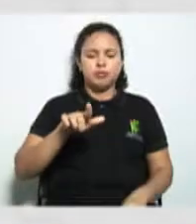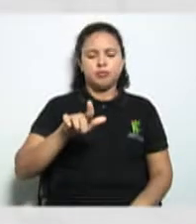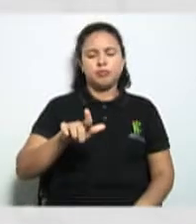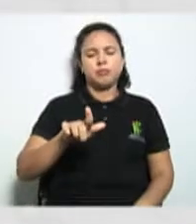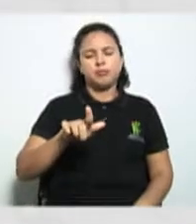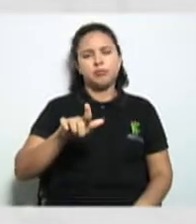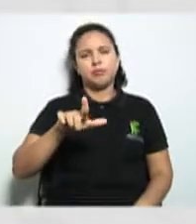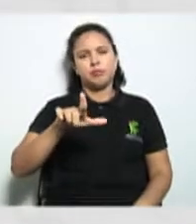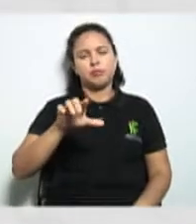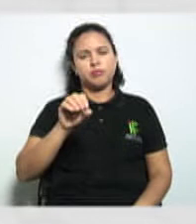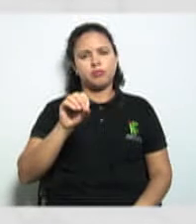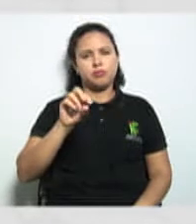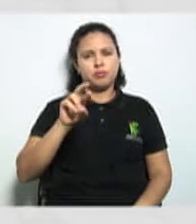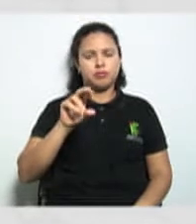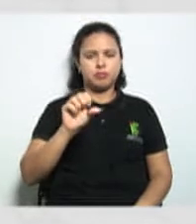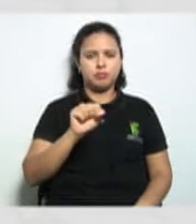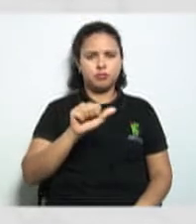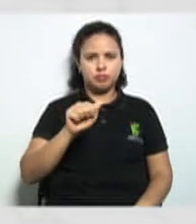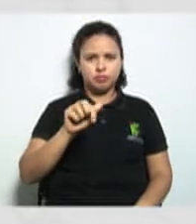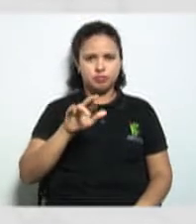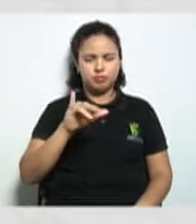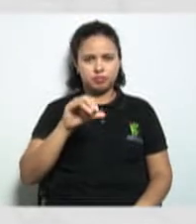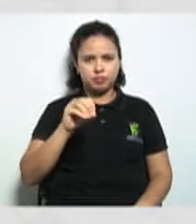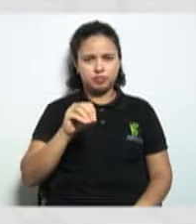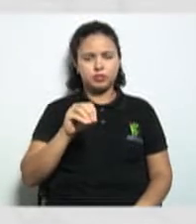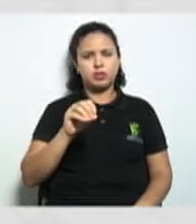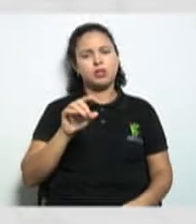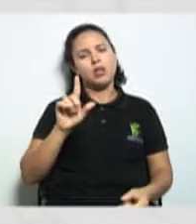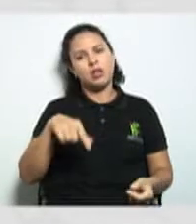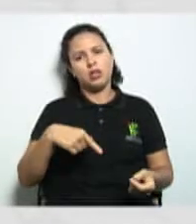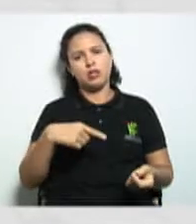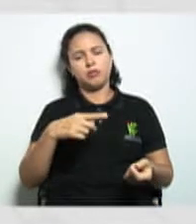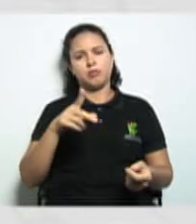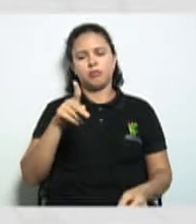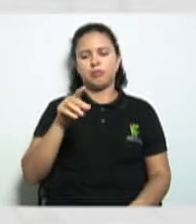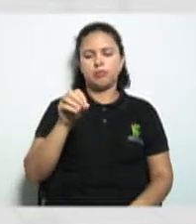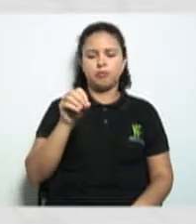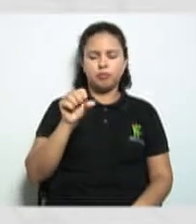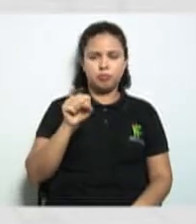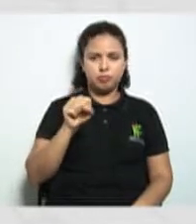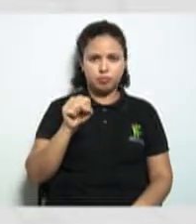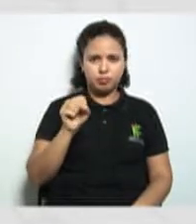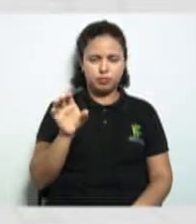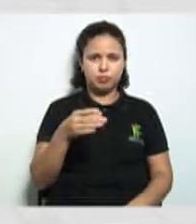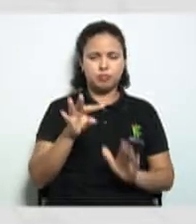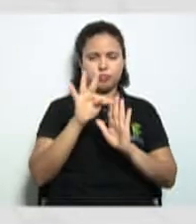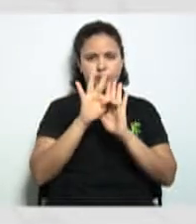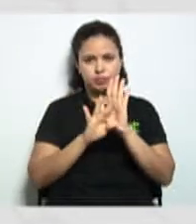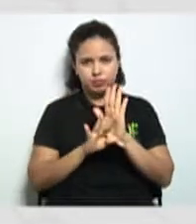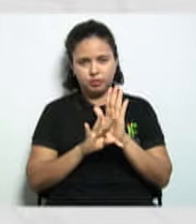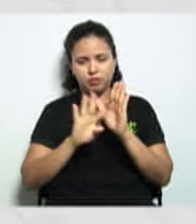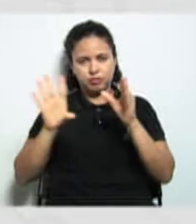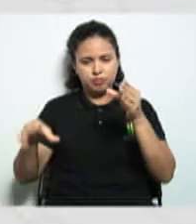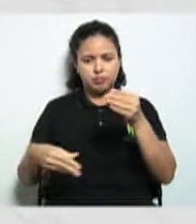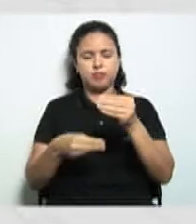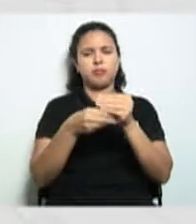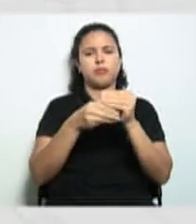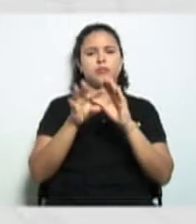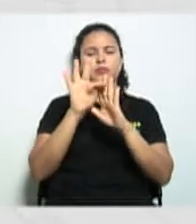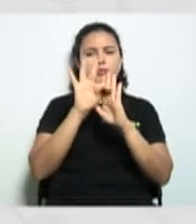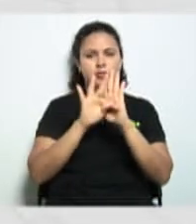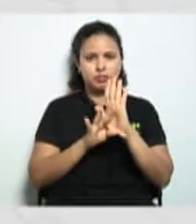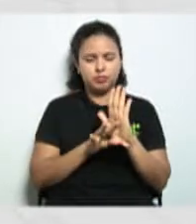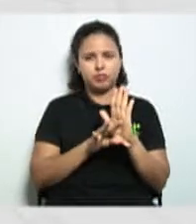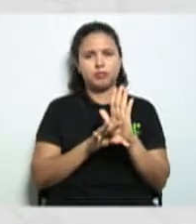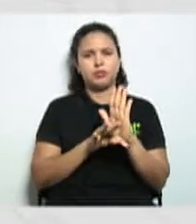o anexo e o índice são elementos pós-textuais, ou seja, são elementos que completam o texto. Por isso que são